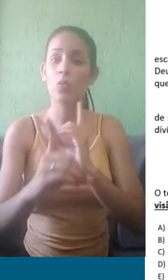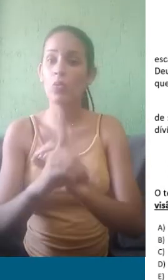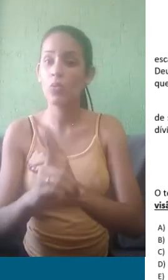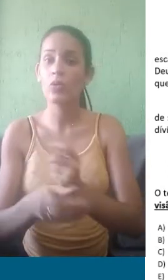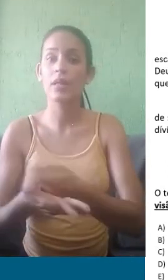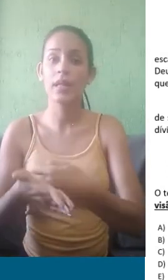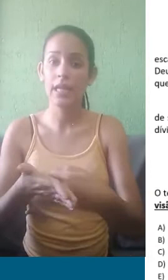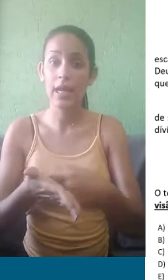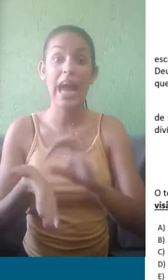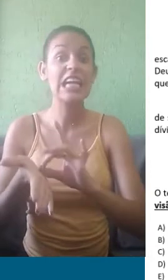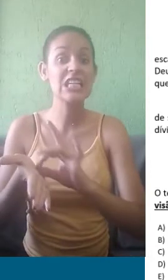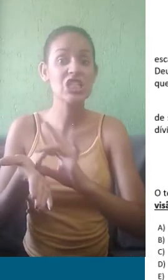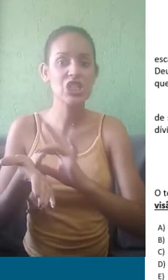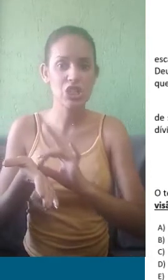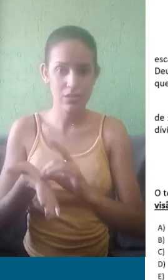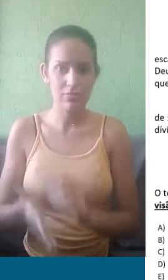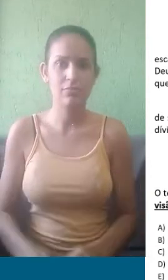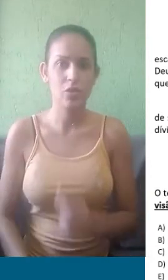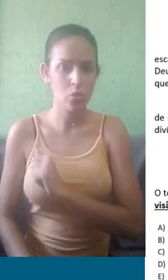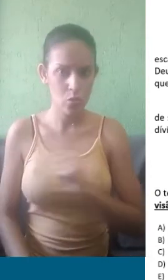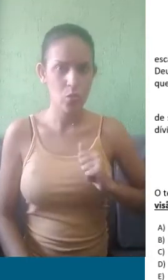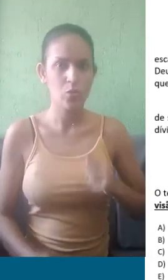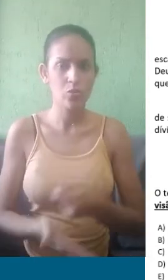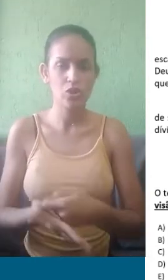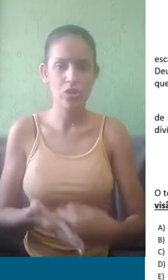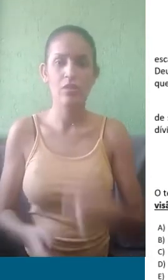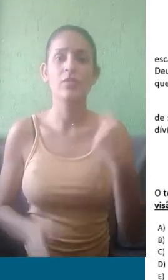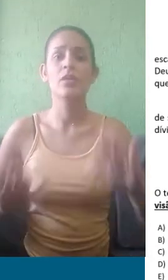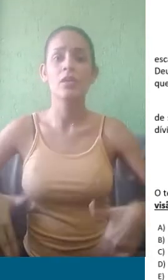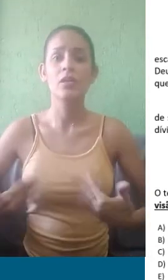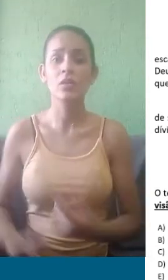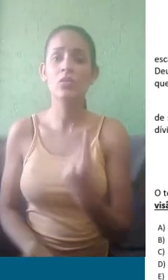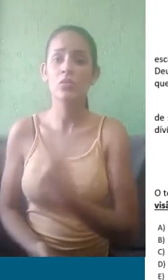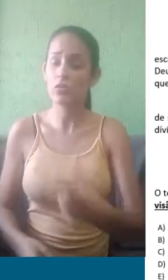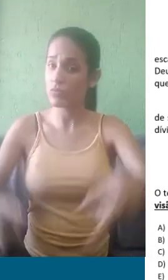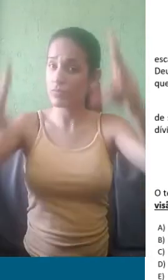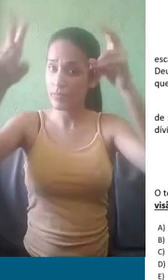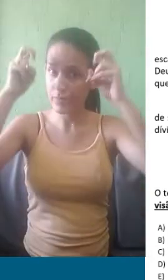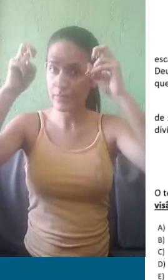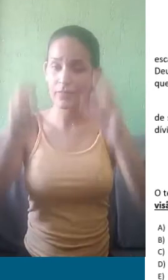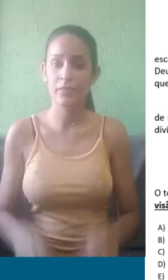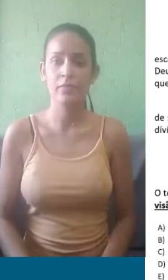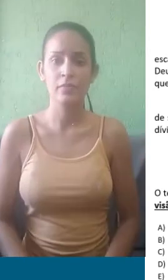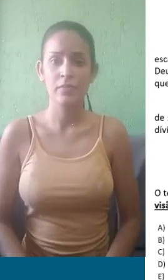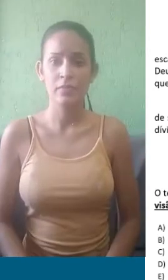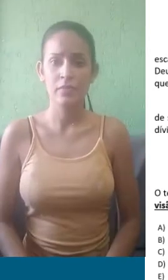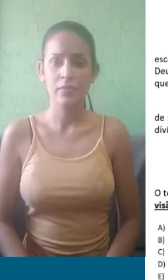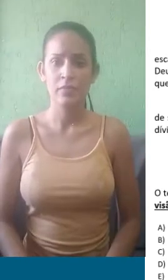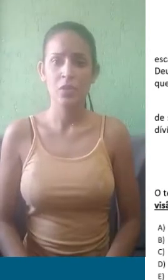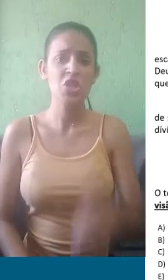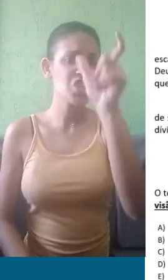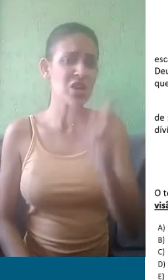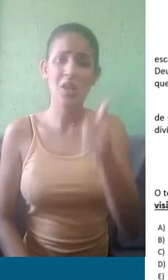da obra delineia no trecho. Dessa forma, percebemos que no texto, o discurso sobre o comportamento da